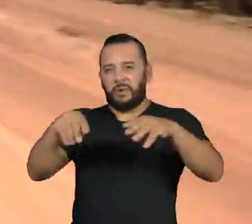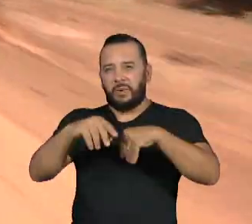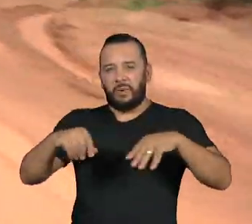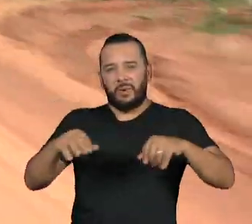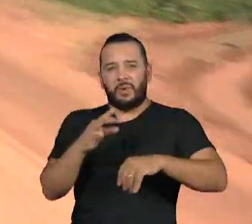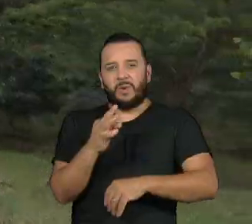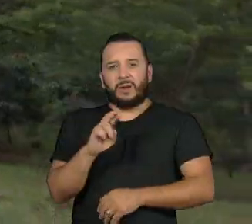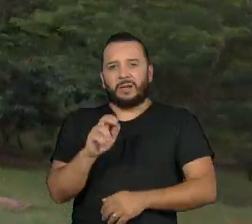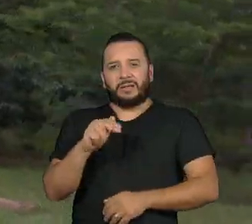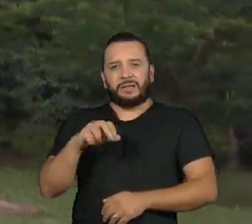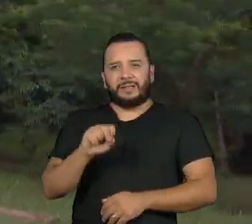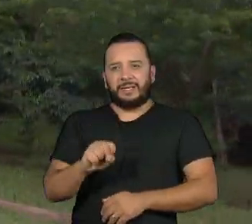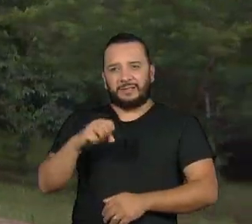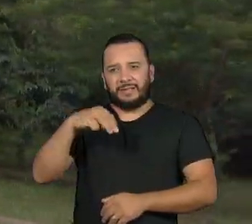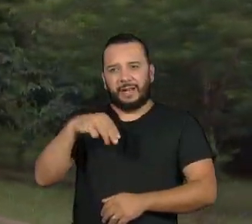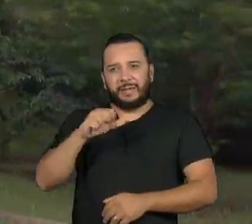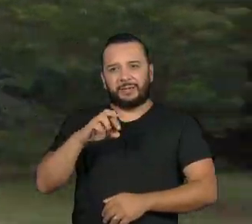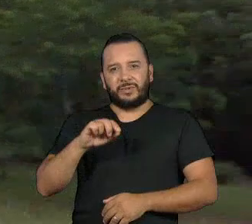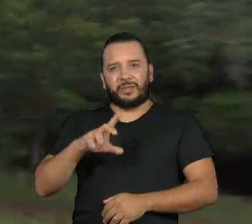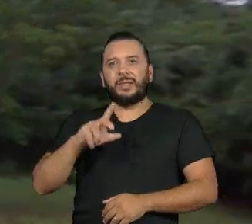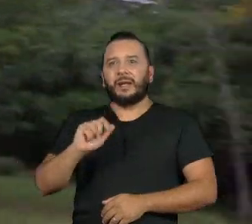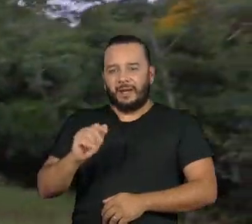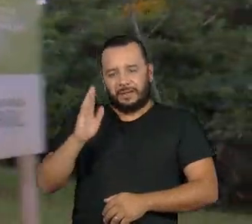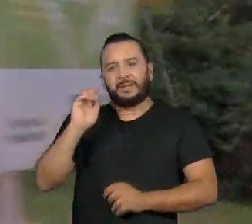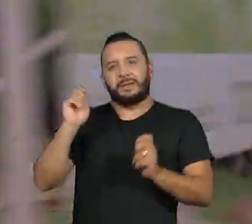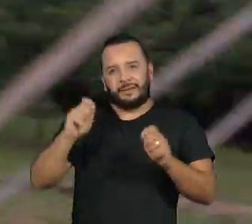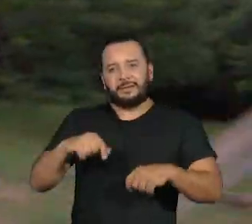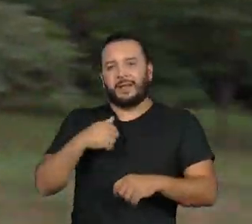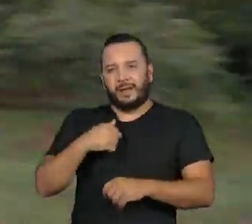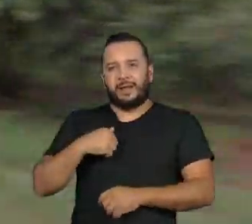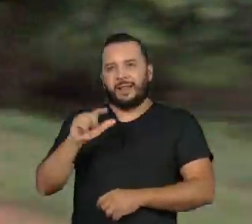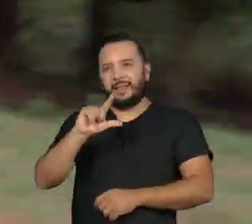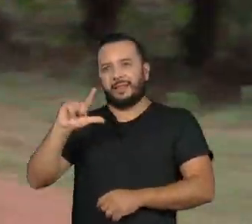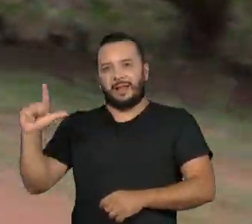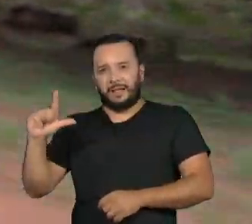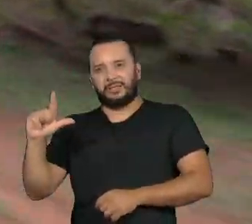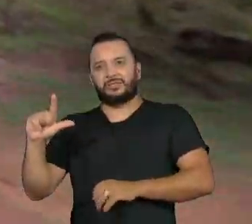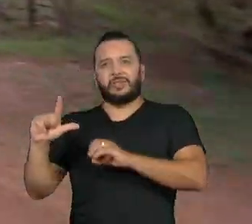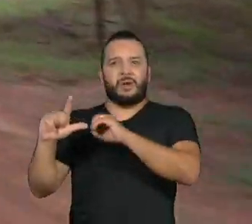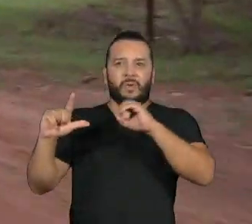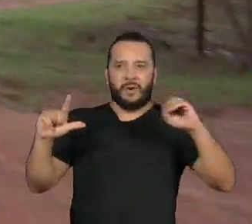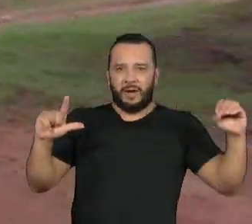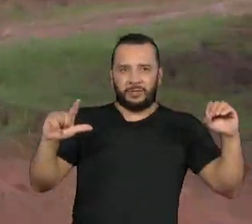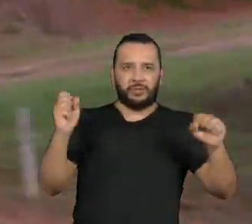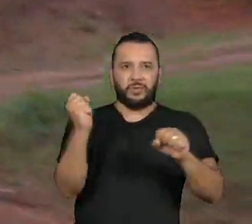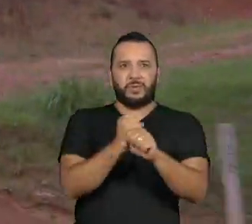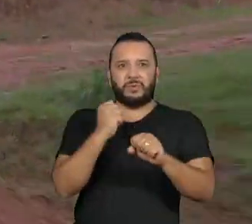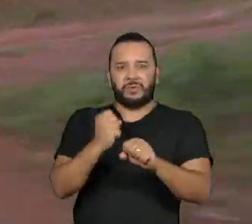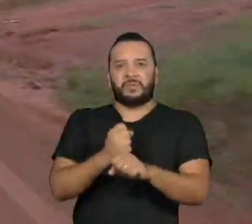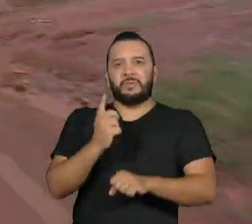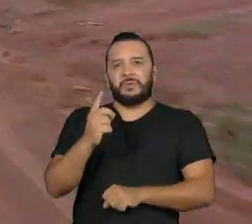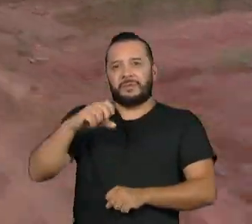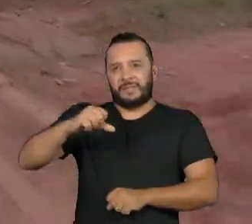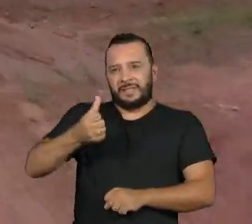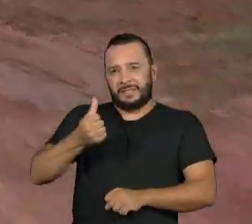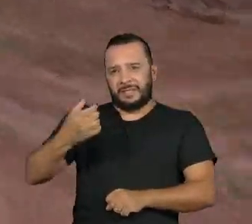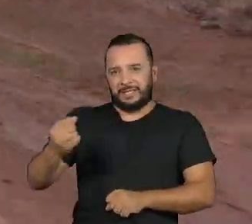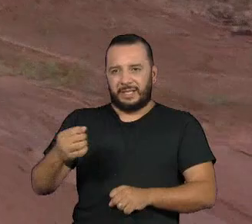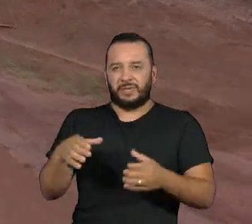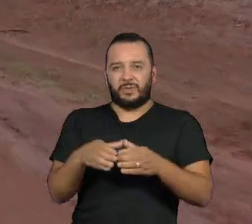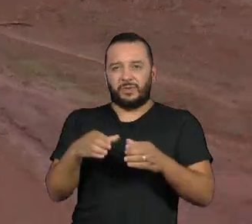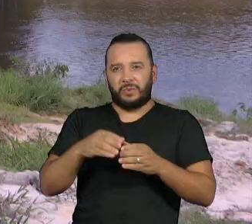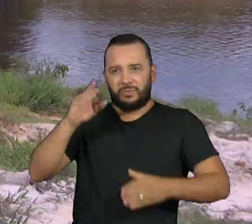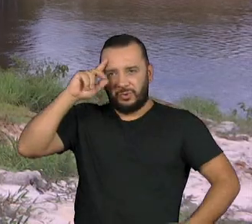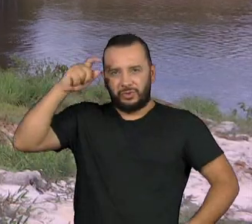que cruzaria o país de leste a oeste, construída no final da década de 1960 pela ditadura militar.